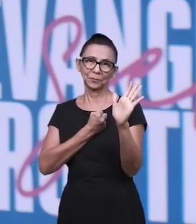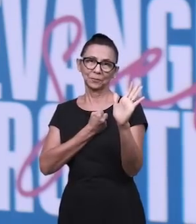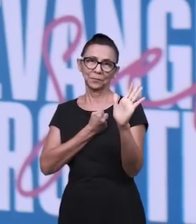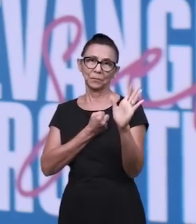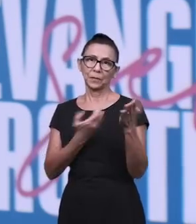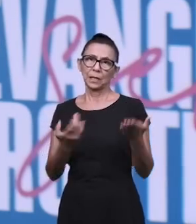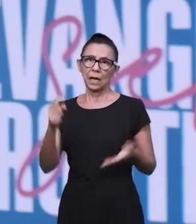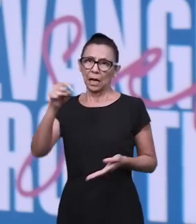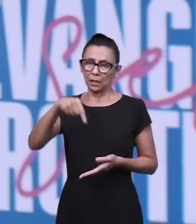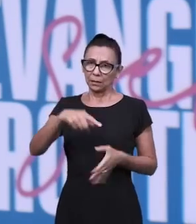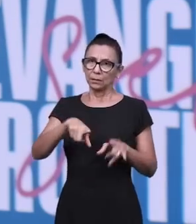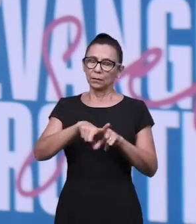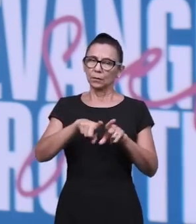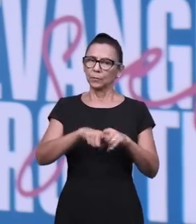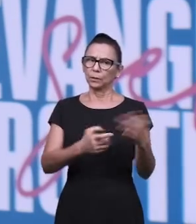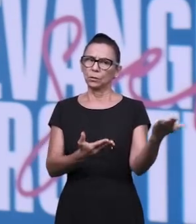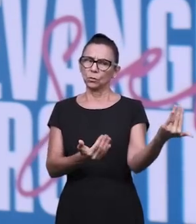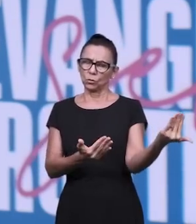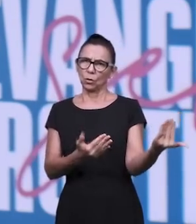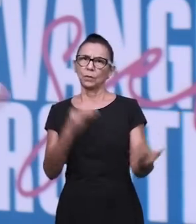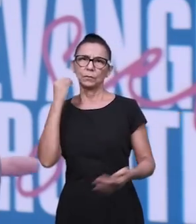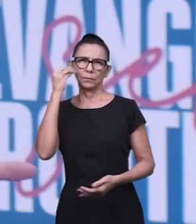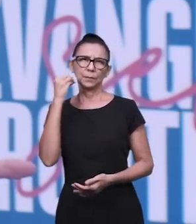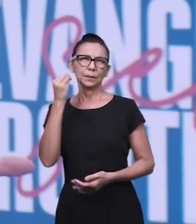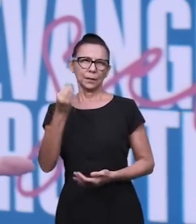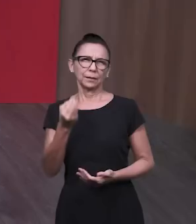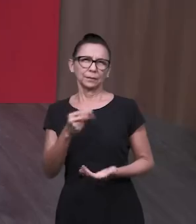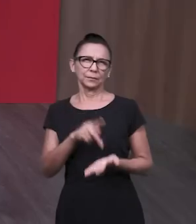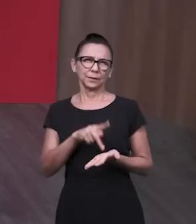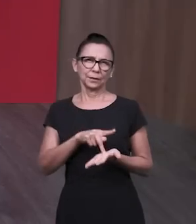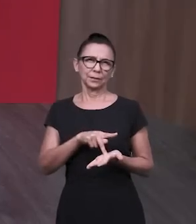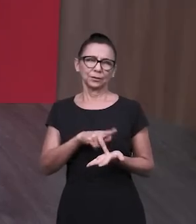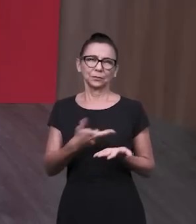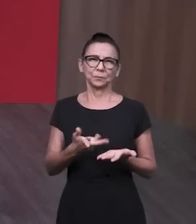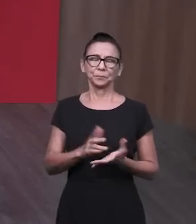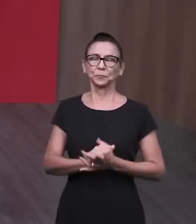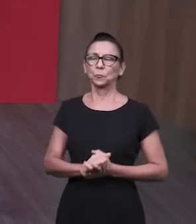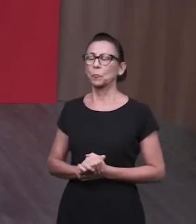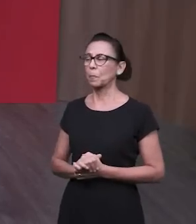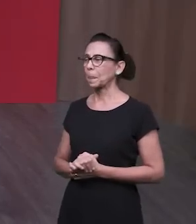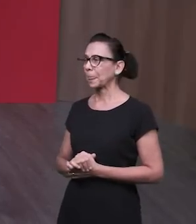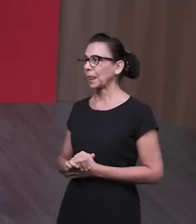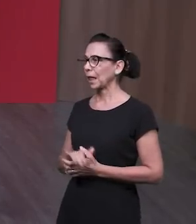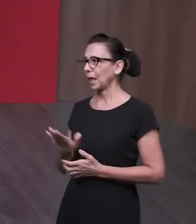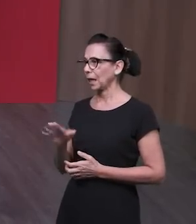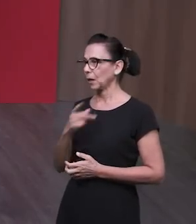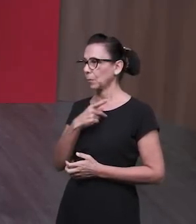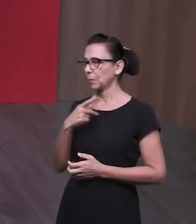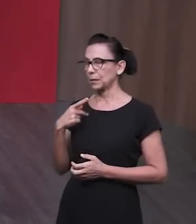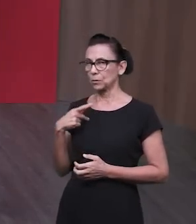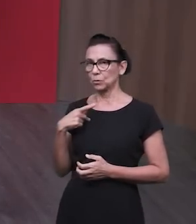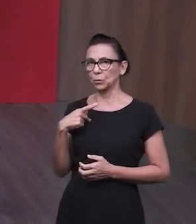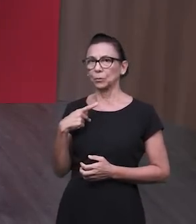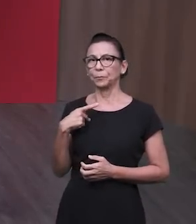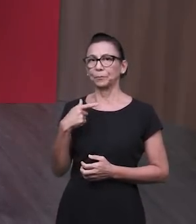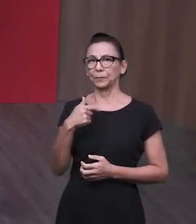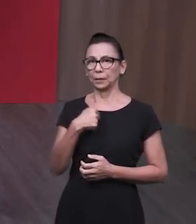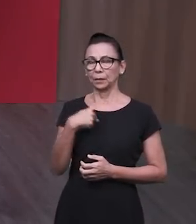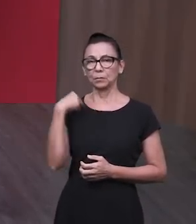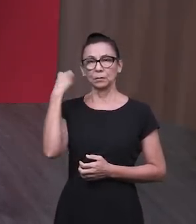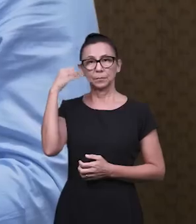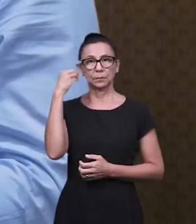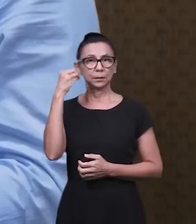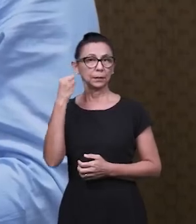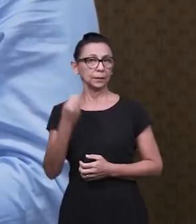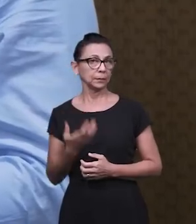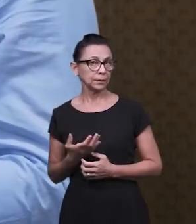que devemos ter aqui jovens, por certo, que tiveram essa experiência, não é verdade? Claro. Pastor Marcelo, eu até tive também uma experiência